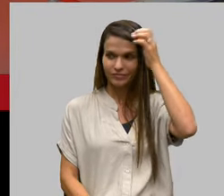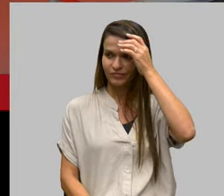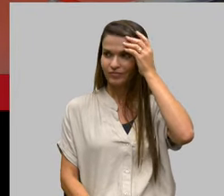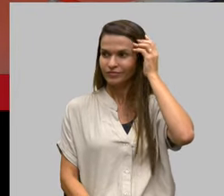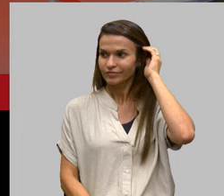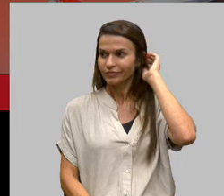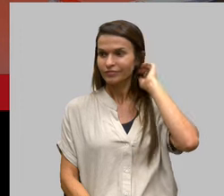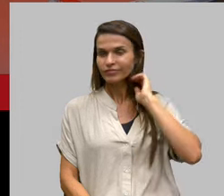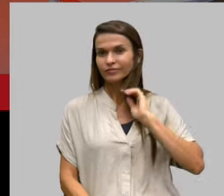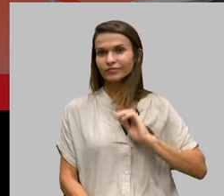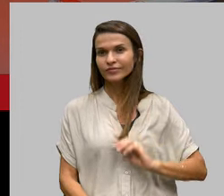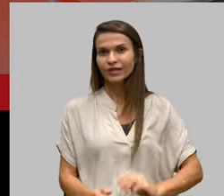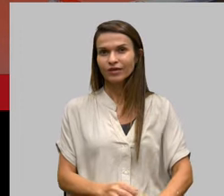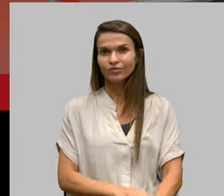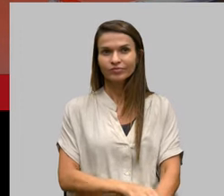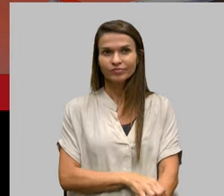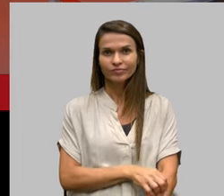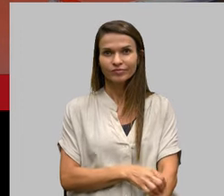obrigado